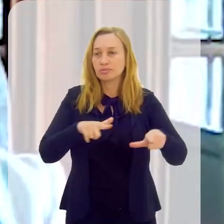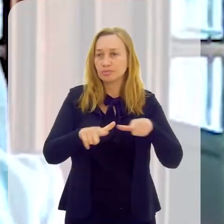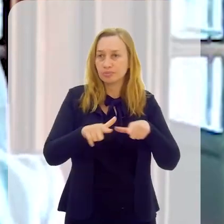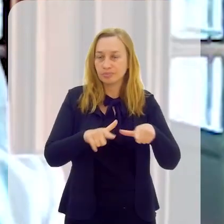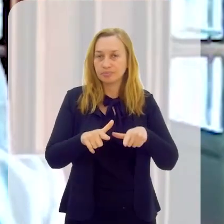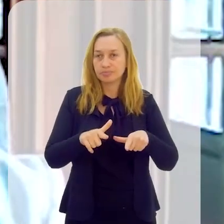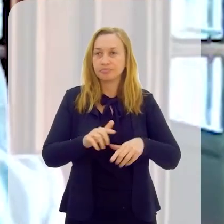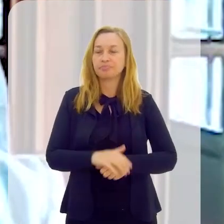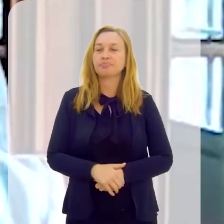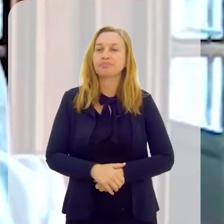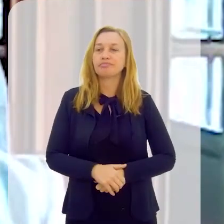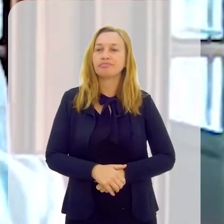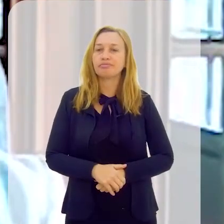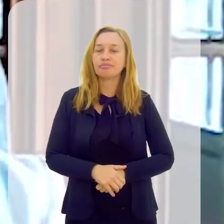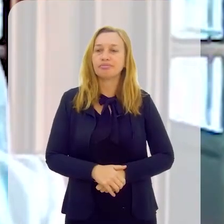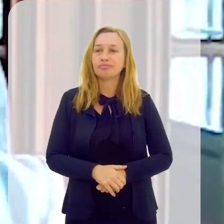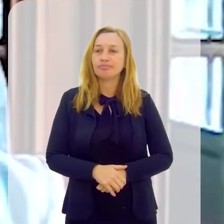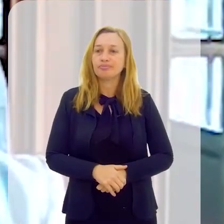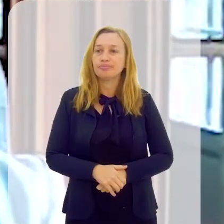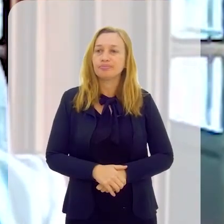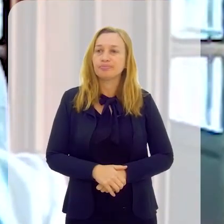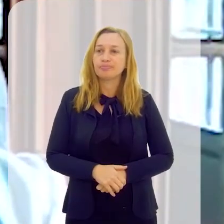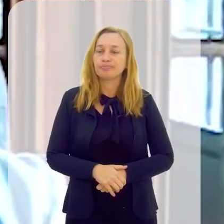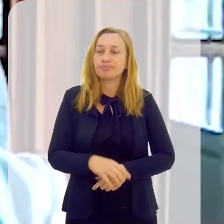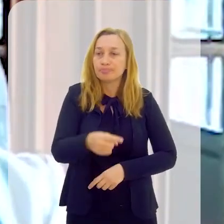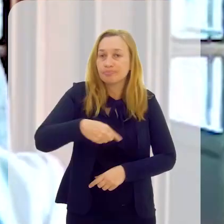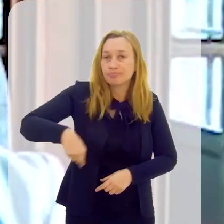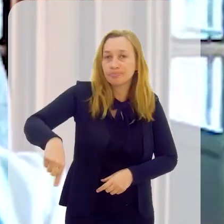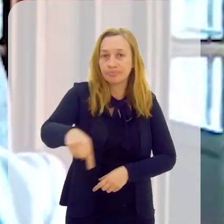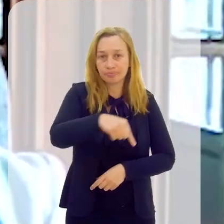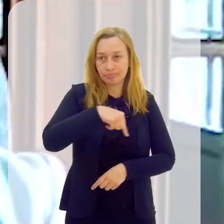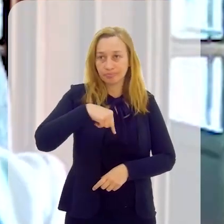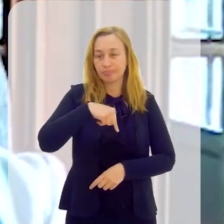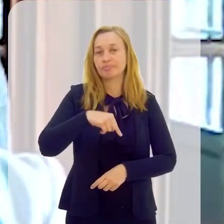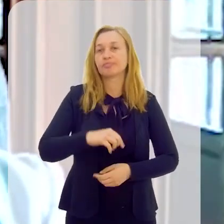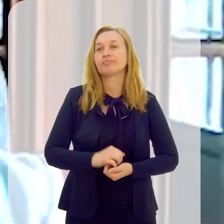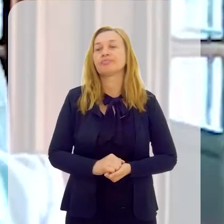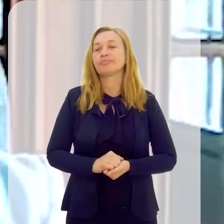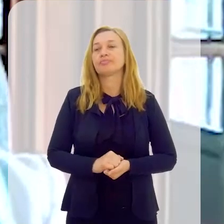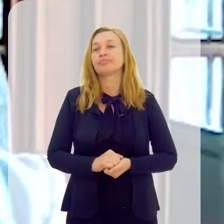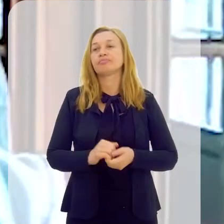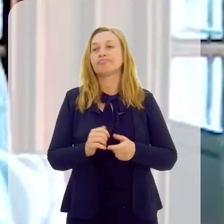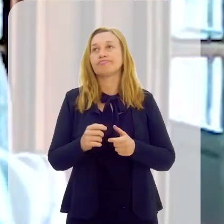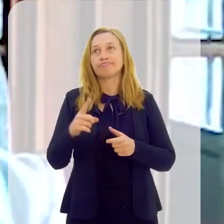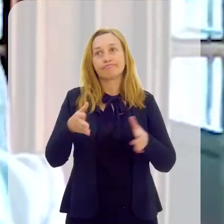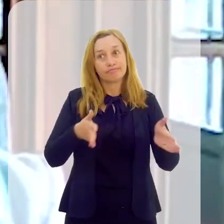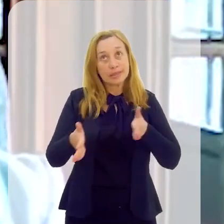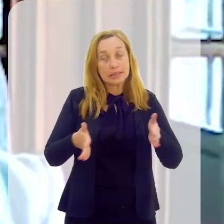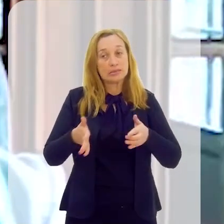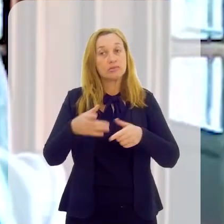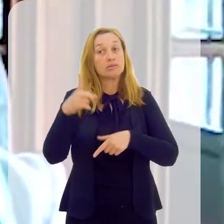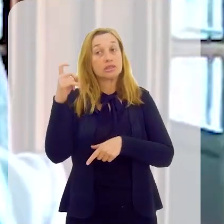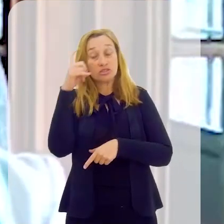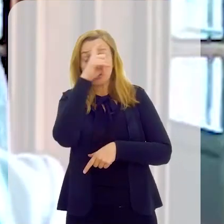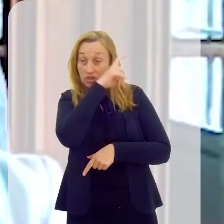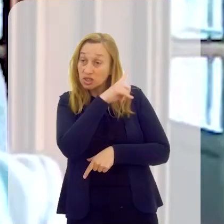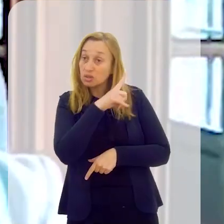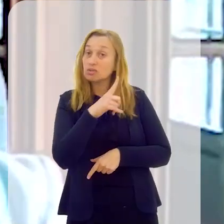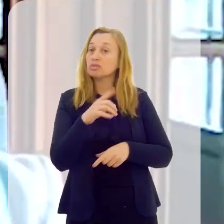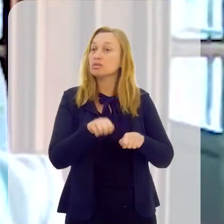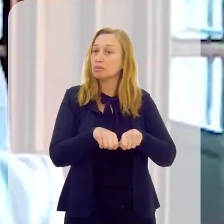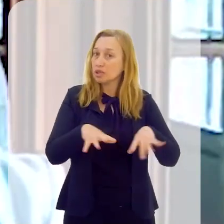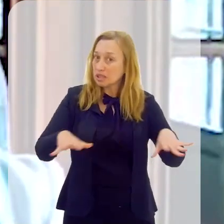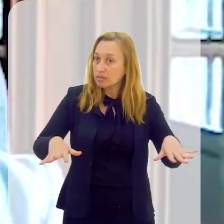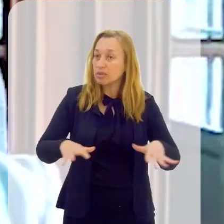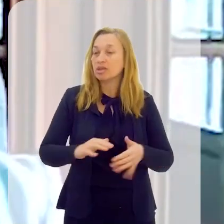operações praticamente no início desse ano, num retorno de um período muito complicado, que foi o período da